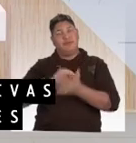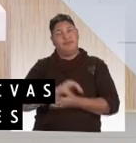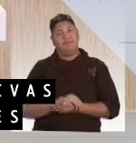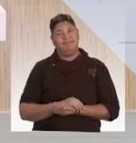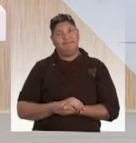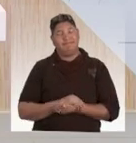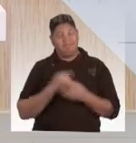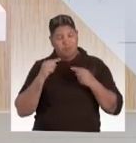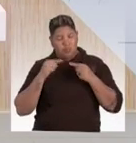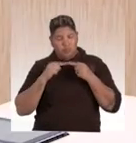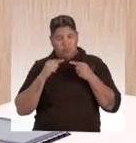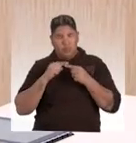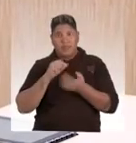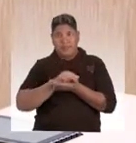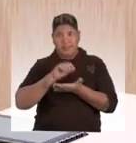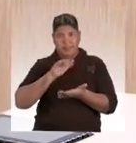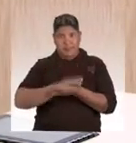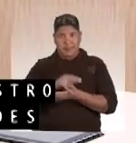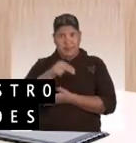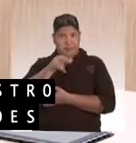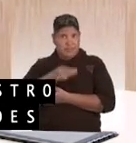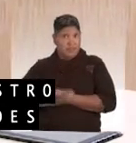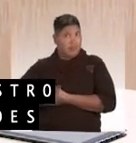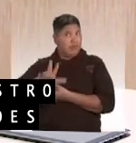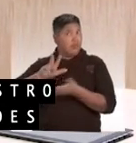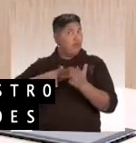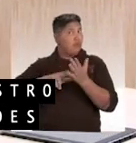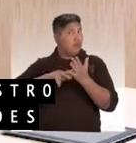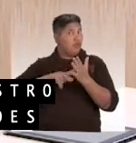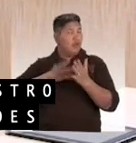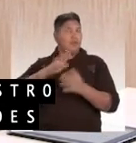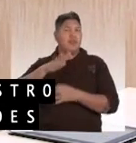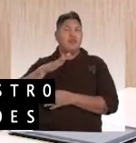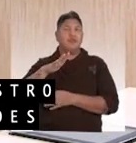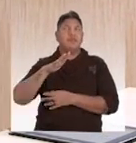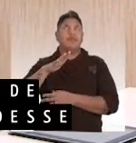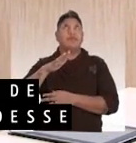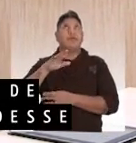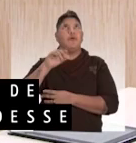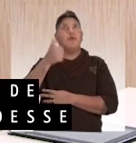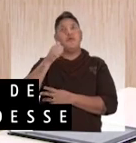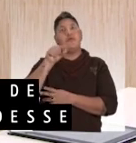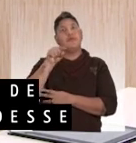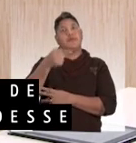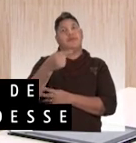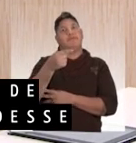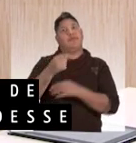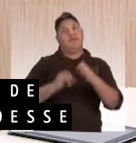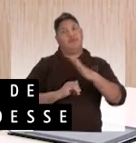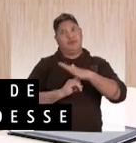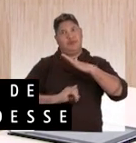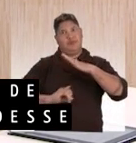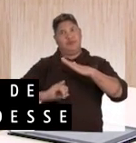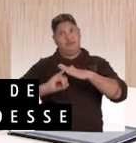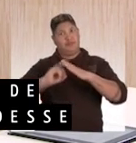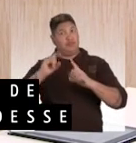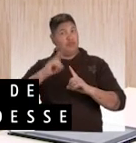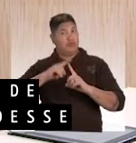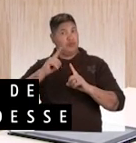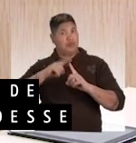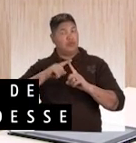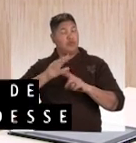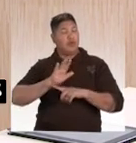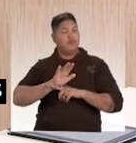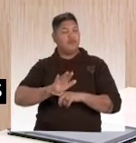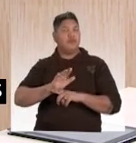funções dos sindicatos. De acordo com o Cadastro Nacional de Entidades Sindicais, são mais de 11 mil